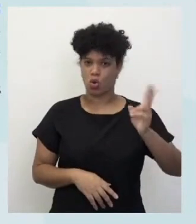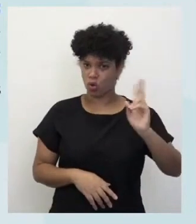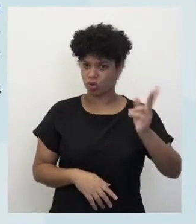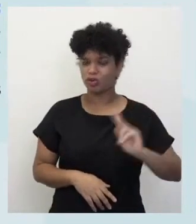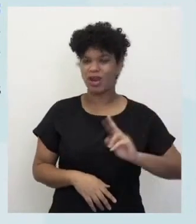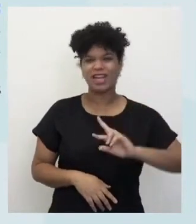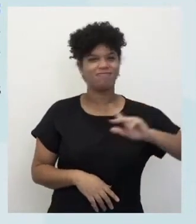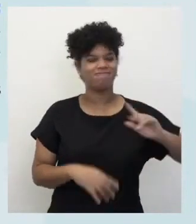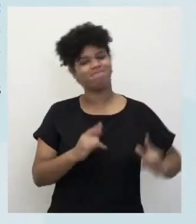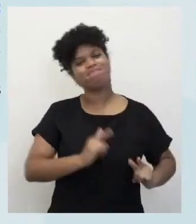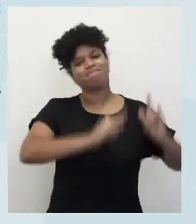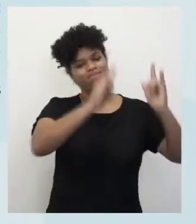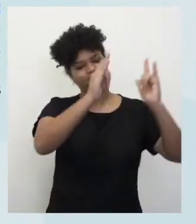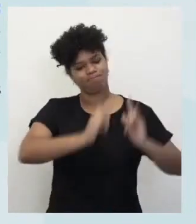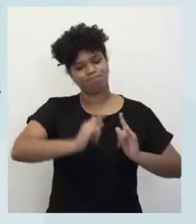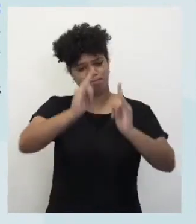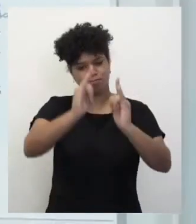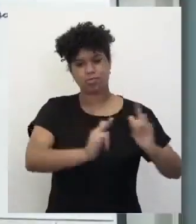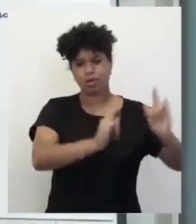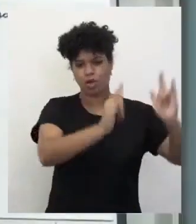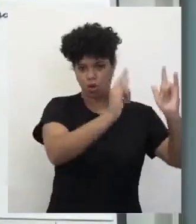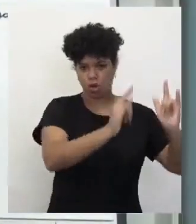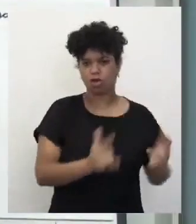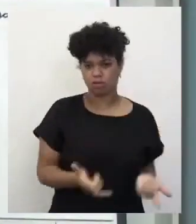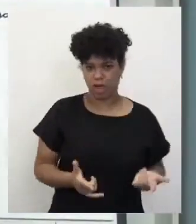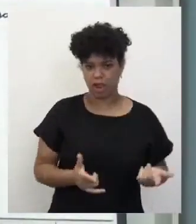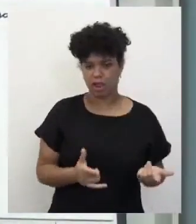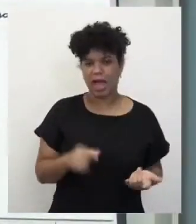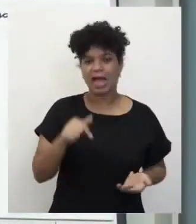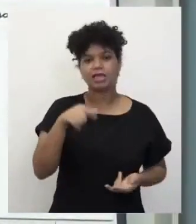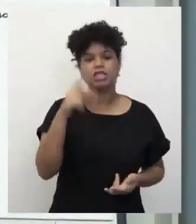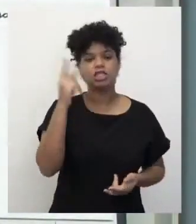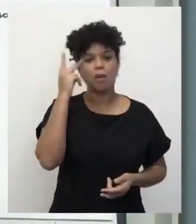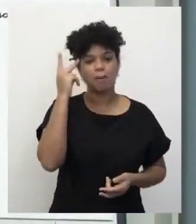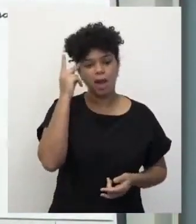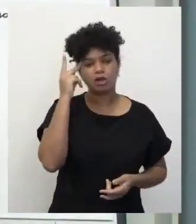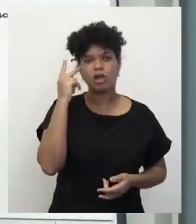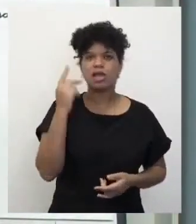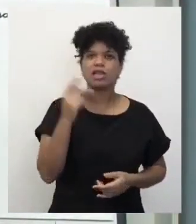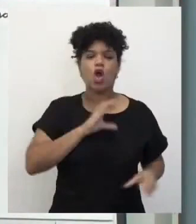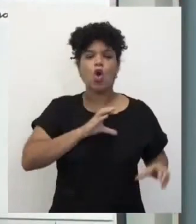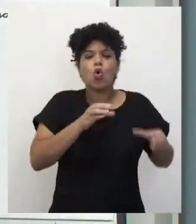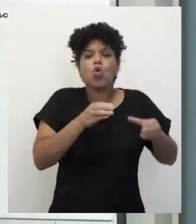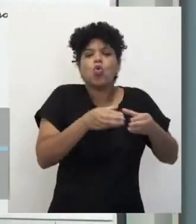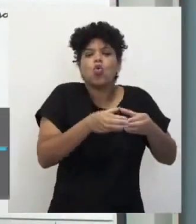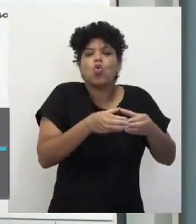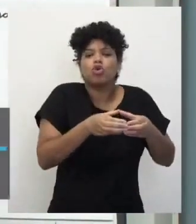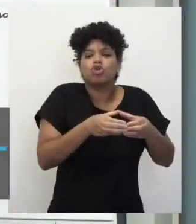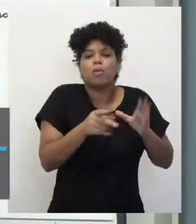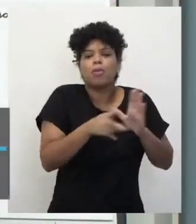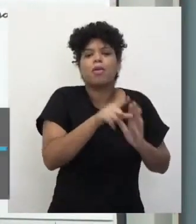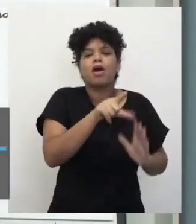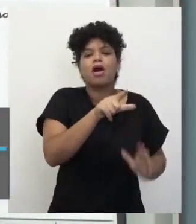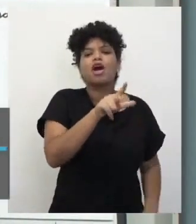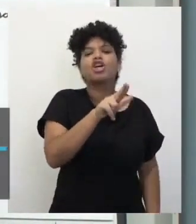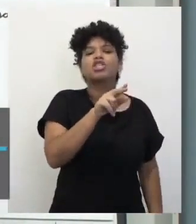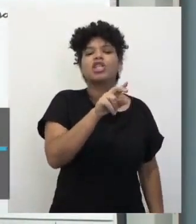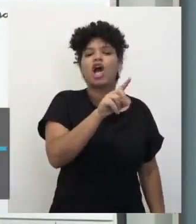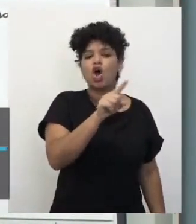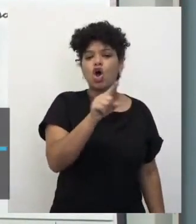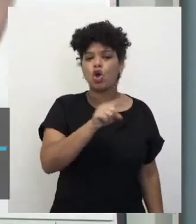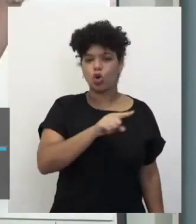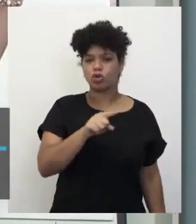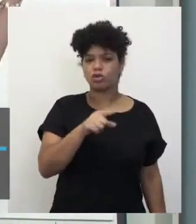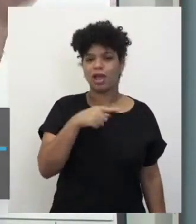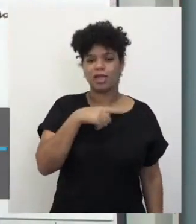vários prédios, né? Quando a gente fala conjunto arquitetônico, aqui em São Paulo a gente fala conjunto arquitetônico da Luz. A gente sabe que compreende o prédio